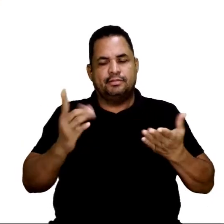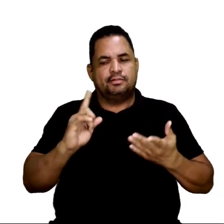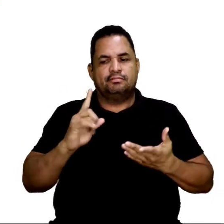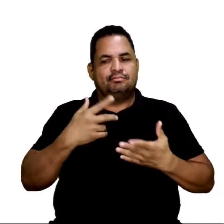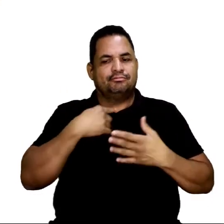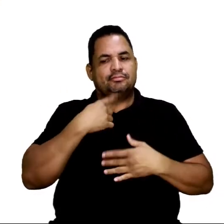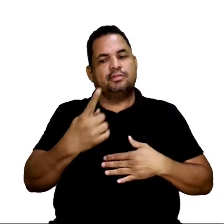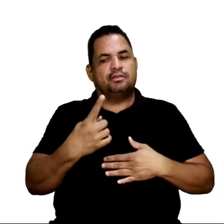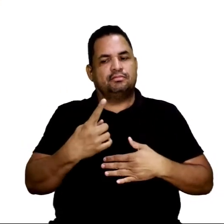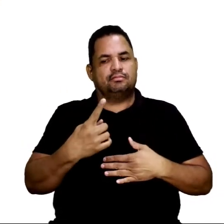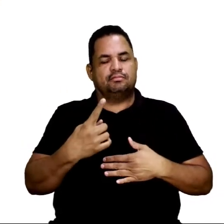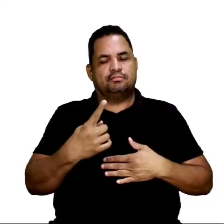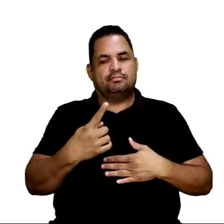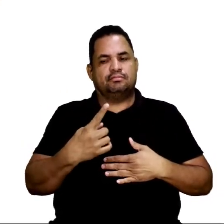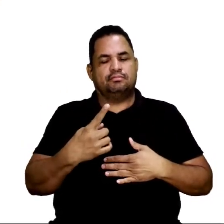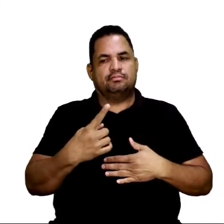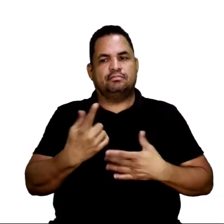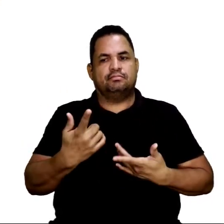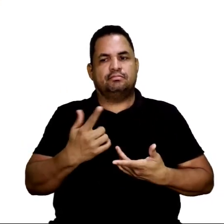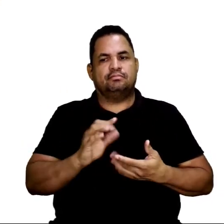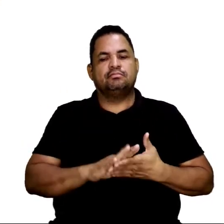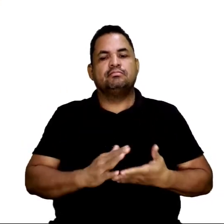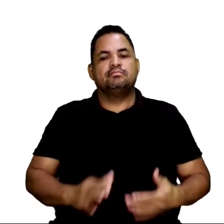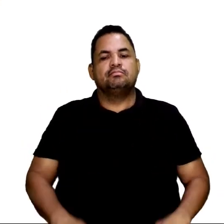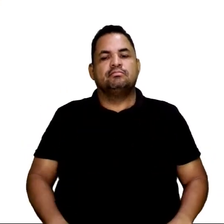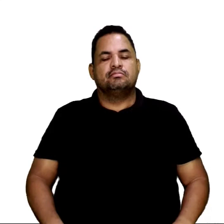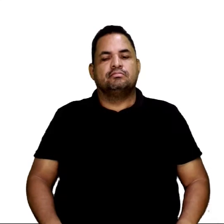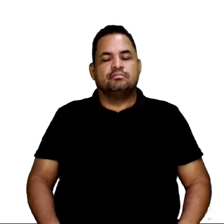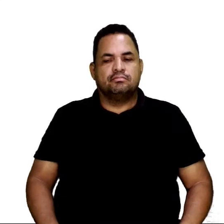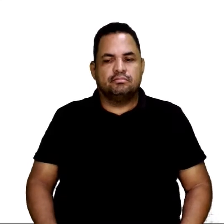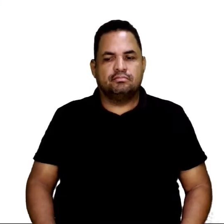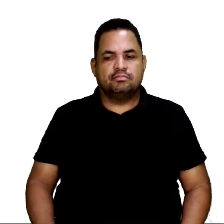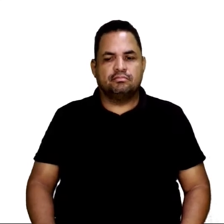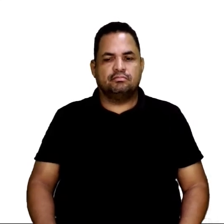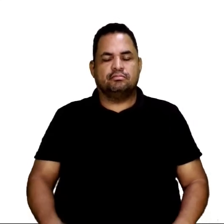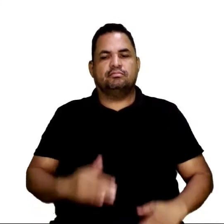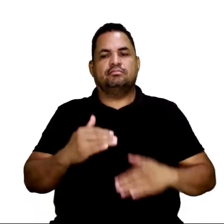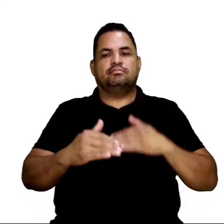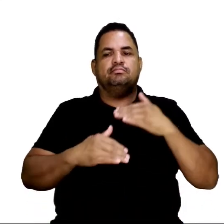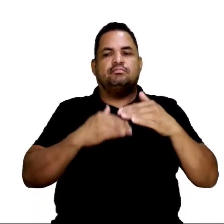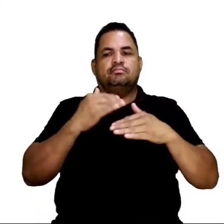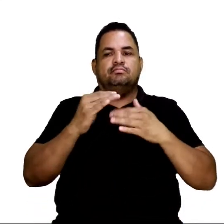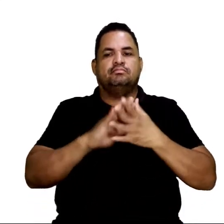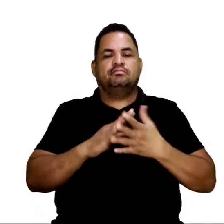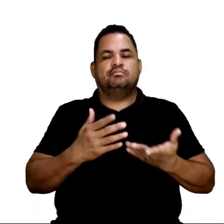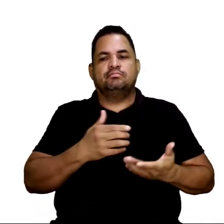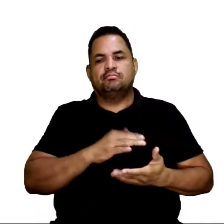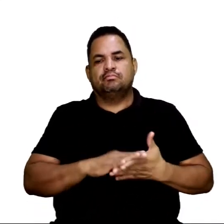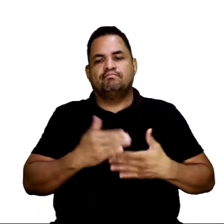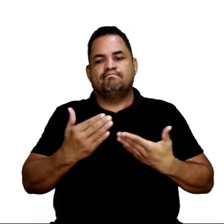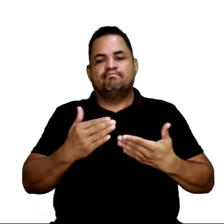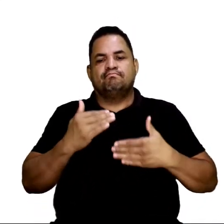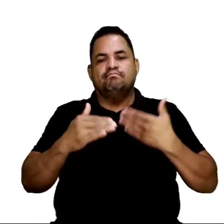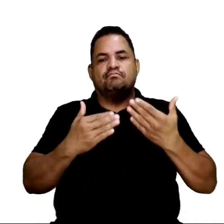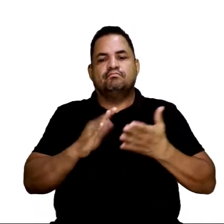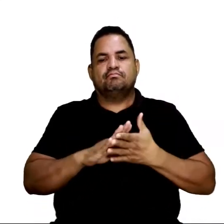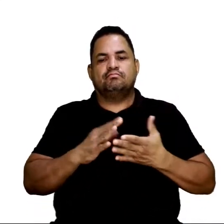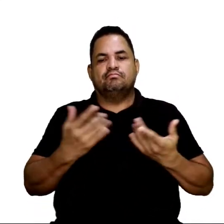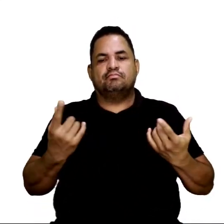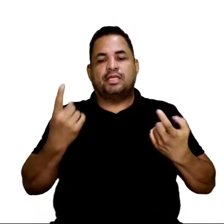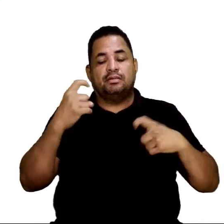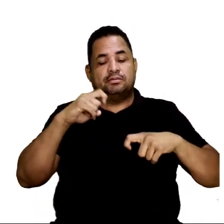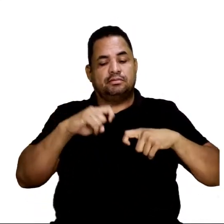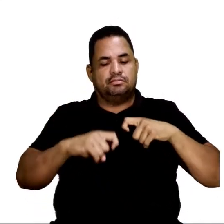dá, né? Por isso que a gente fala que é a questão de desenvolvimento, amadurecimento para estar numa relação